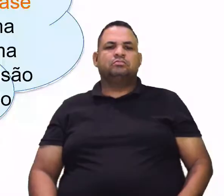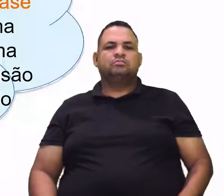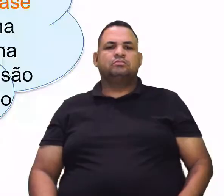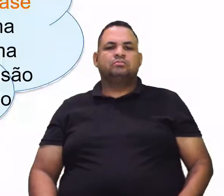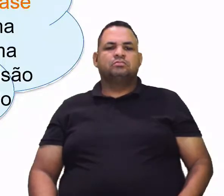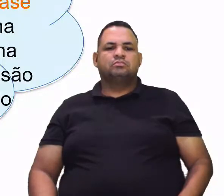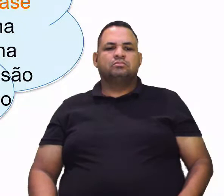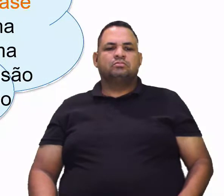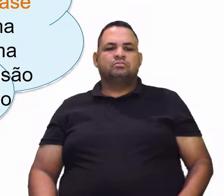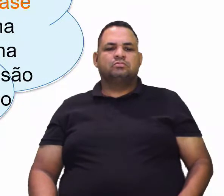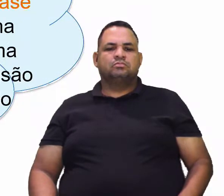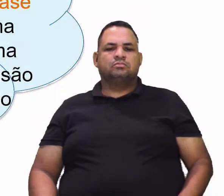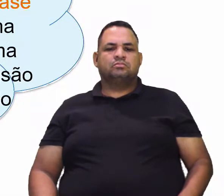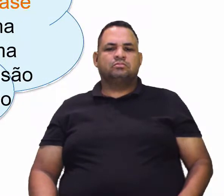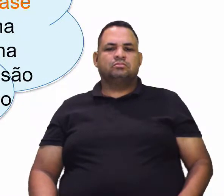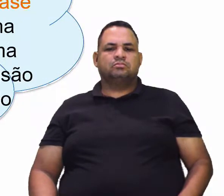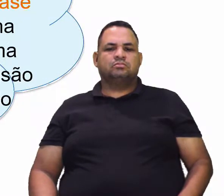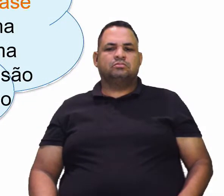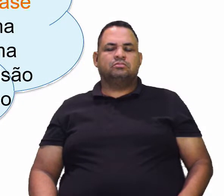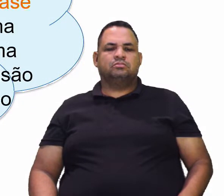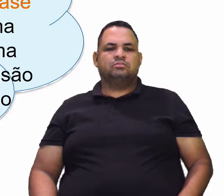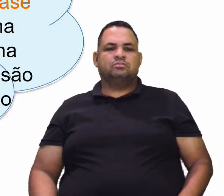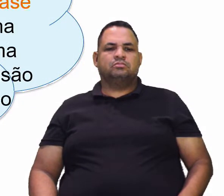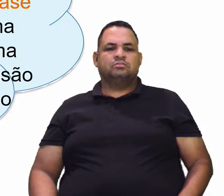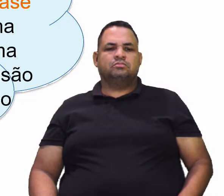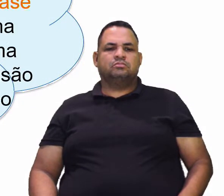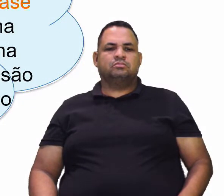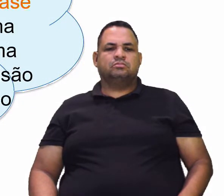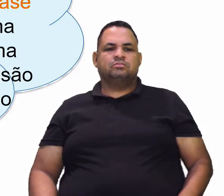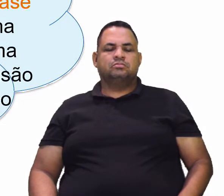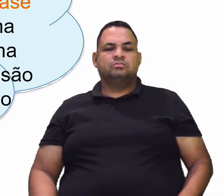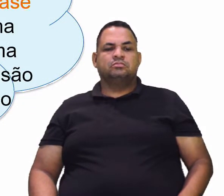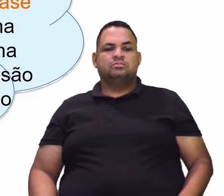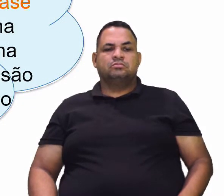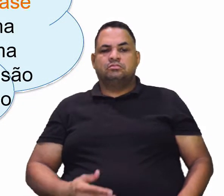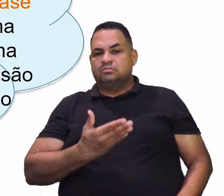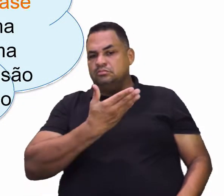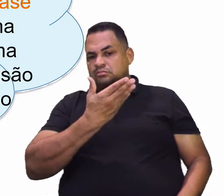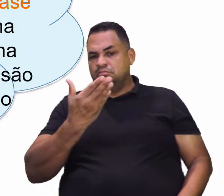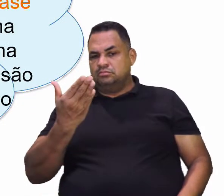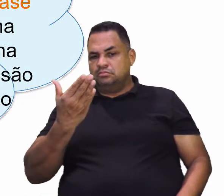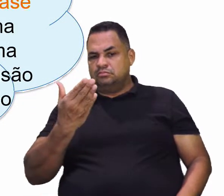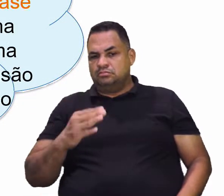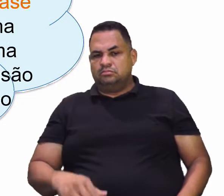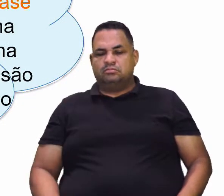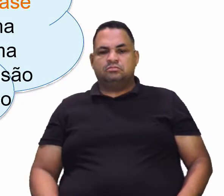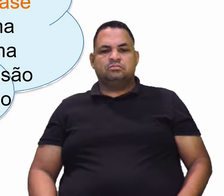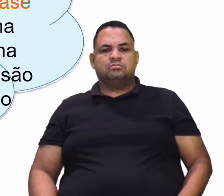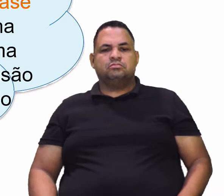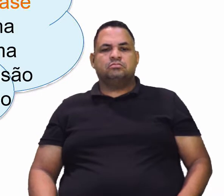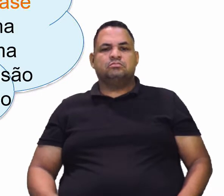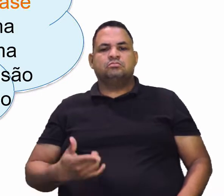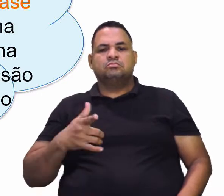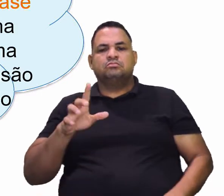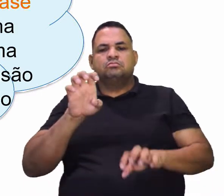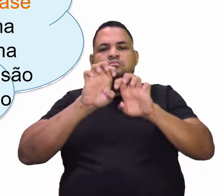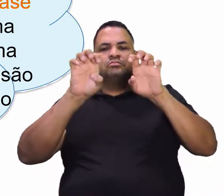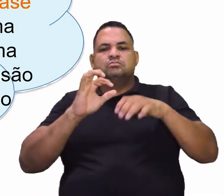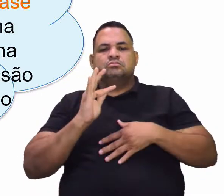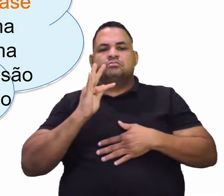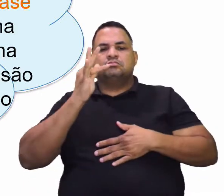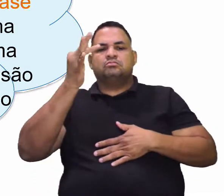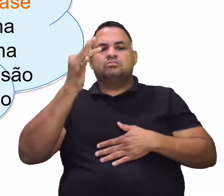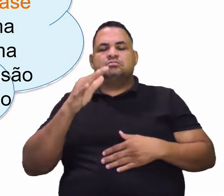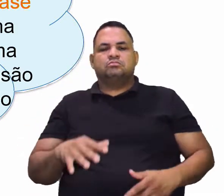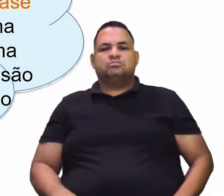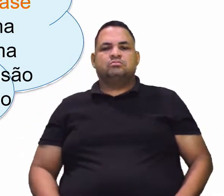tela? Olha só. O going to, né, que é outra estrutura do